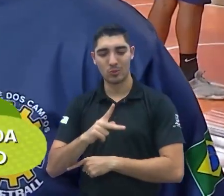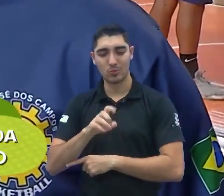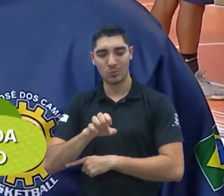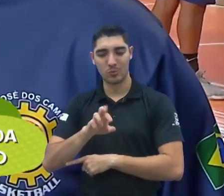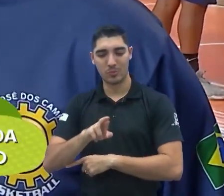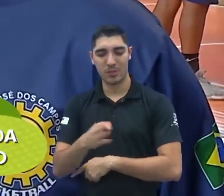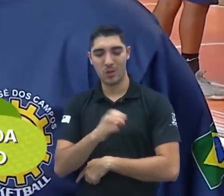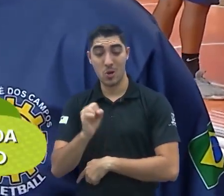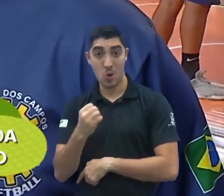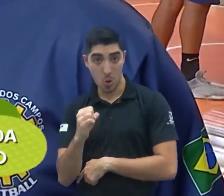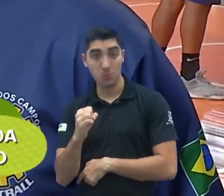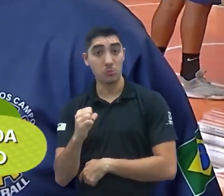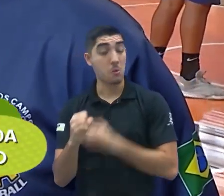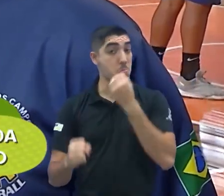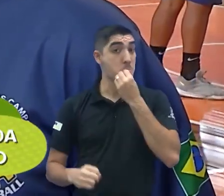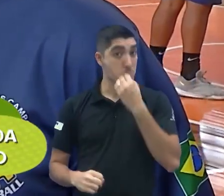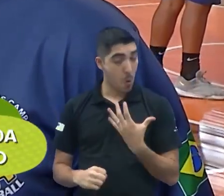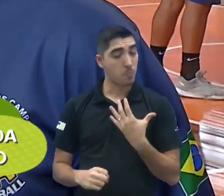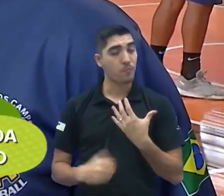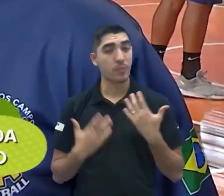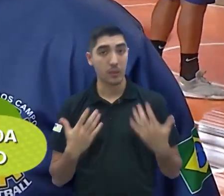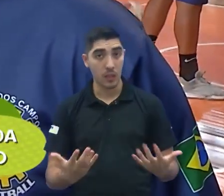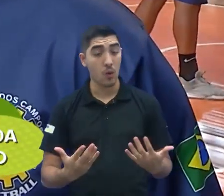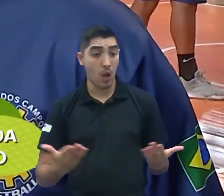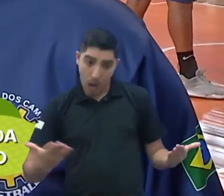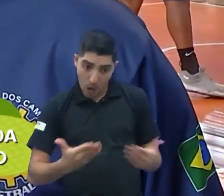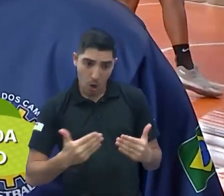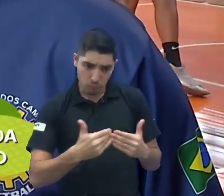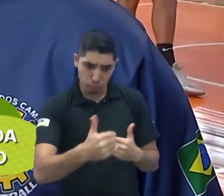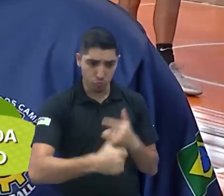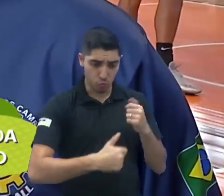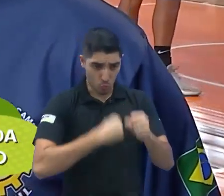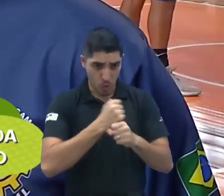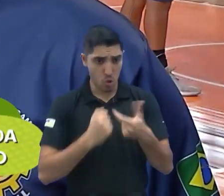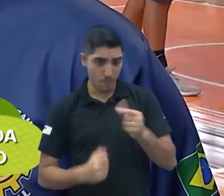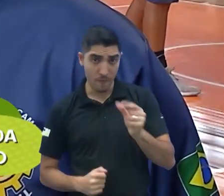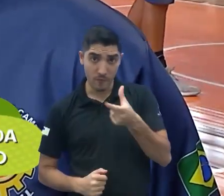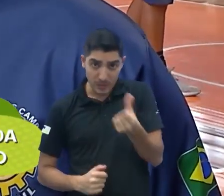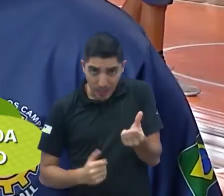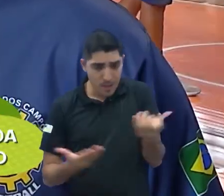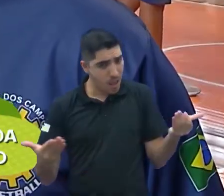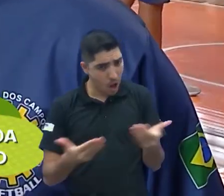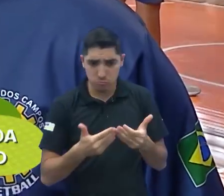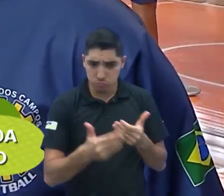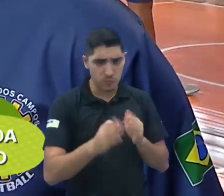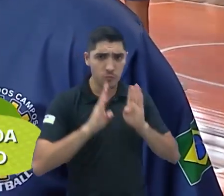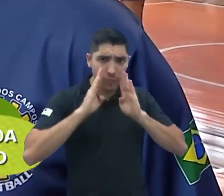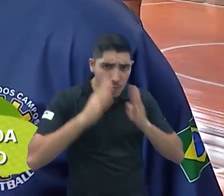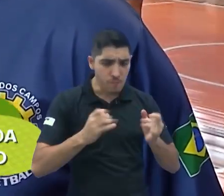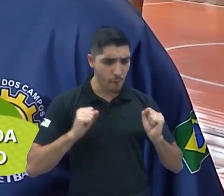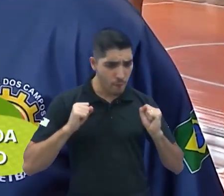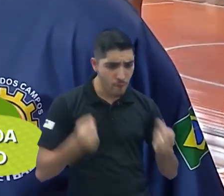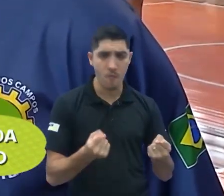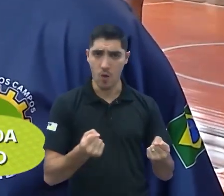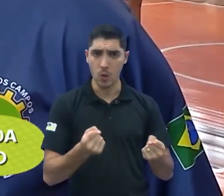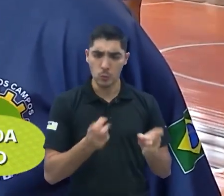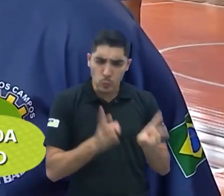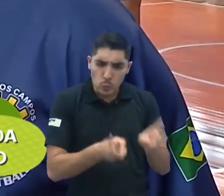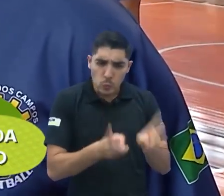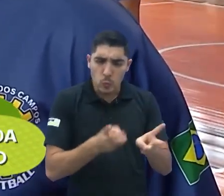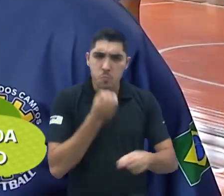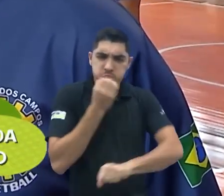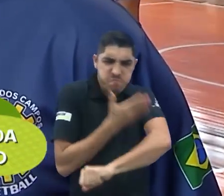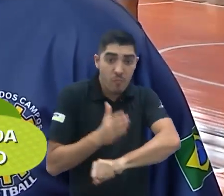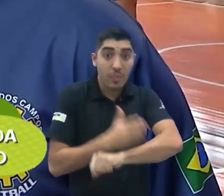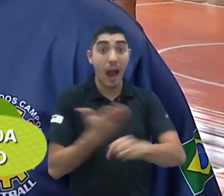campeonato bem duro. E para 2026 a gente projeta sempre o melhor, continuar trabalhando forte, continuar buscando esses resultados. 3 jogos em casa